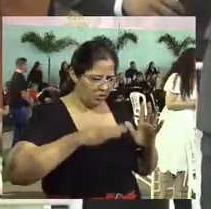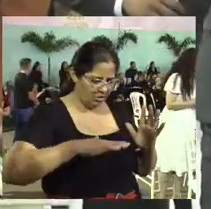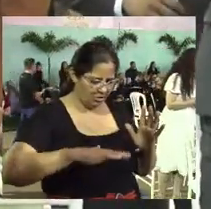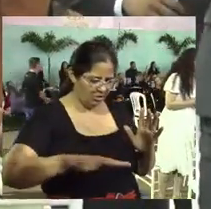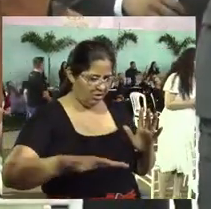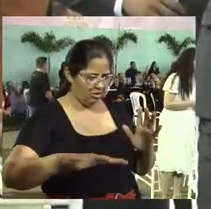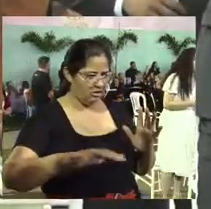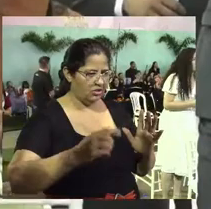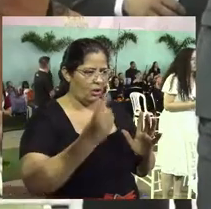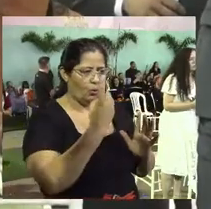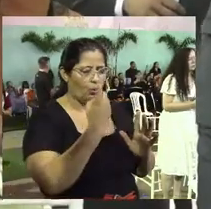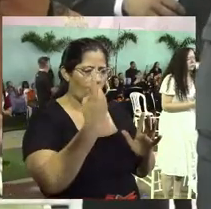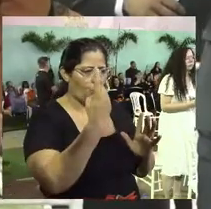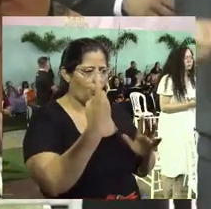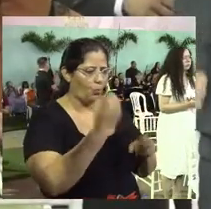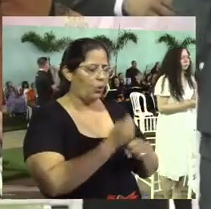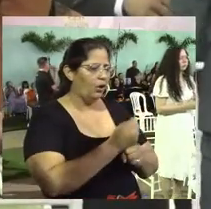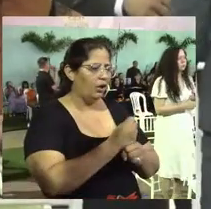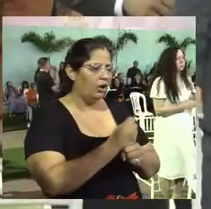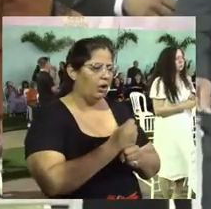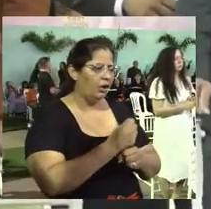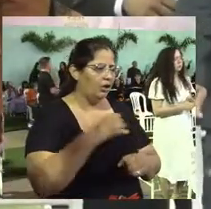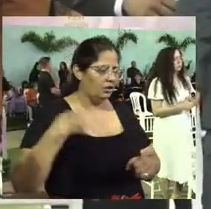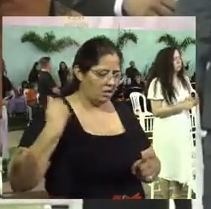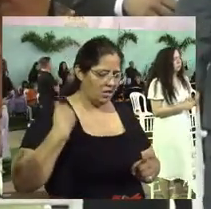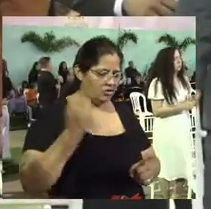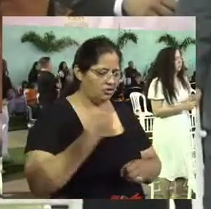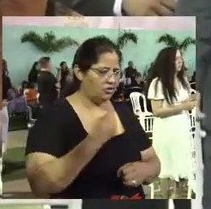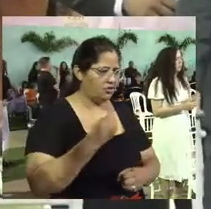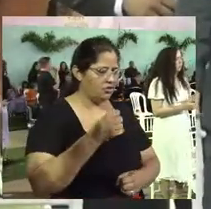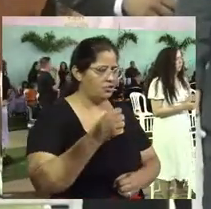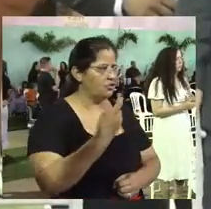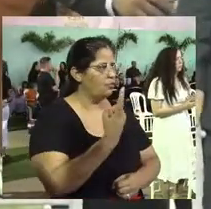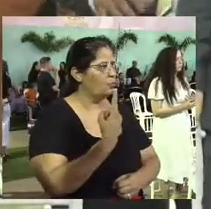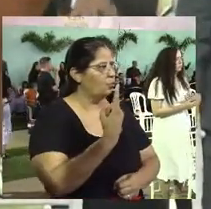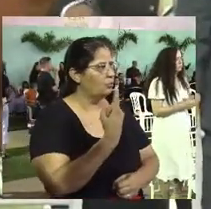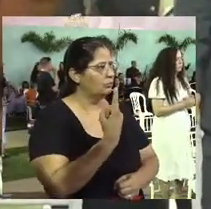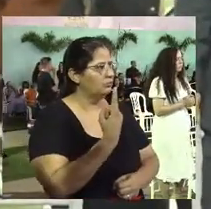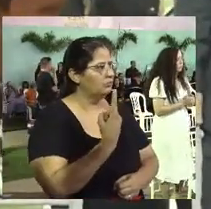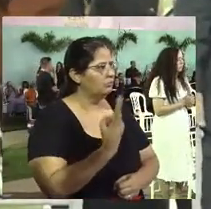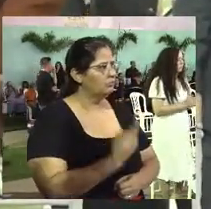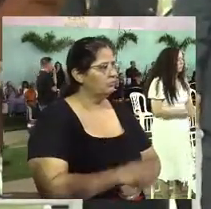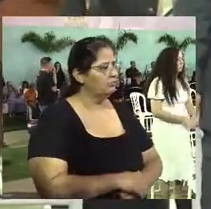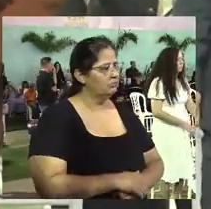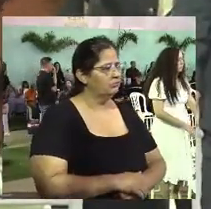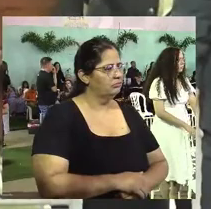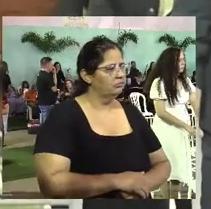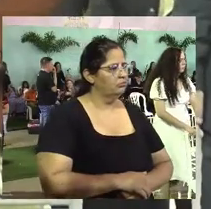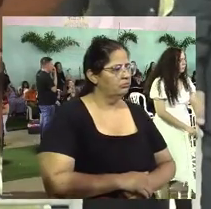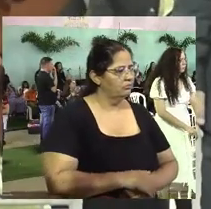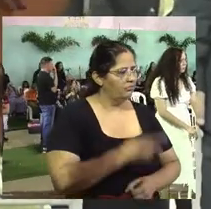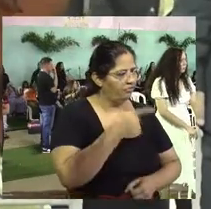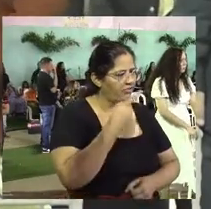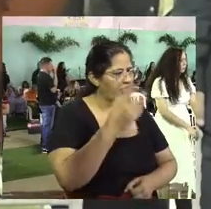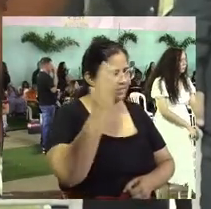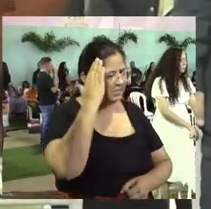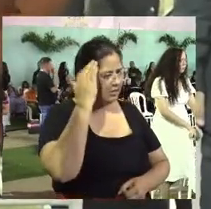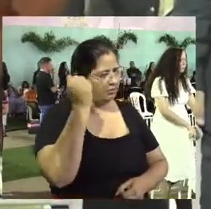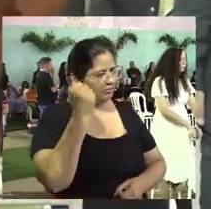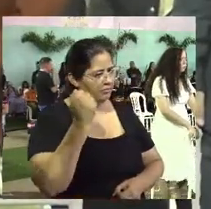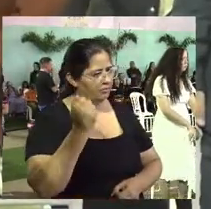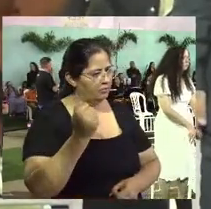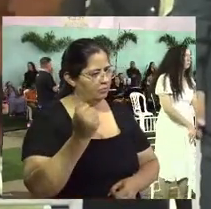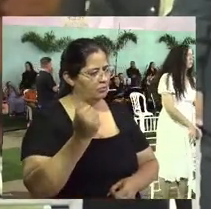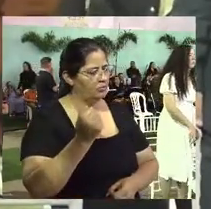um ano prega Olhe para cá eu preciso que quando tiver pregando esses 30 20 minutos 30 que